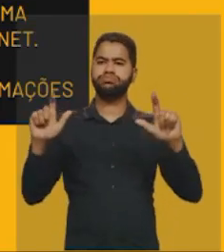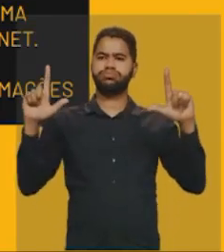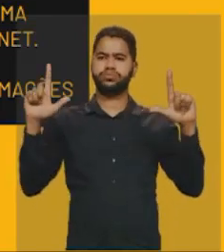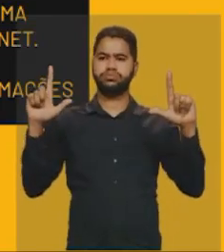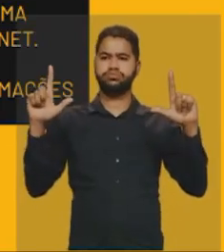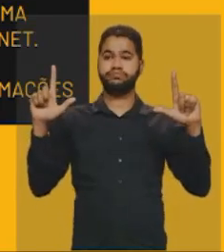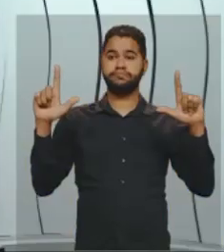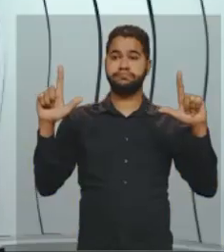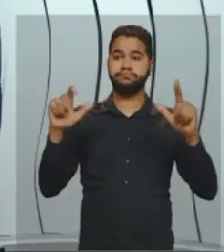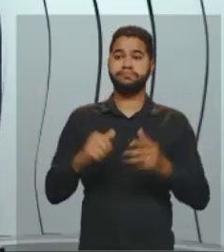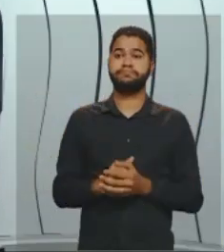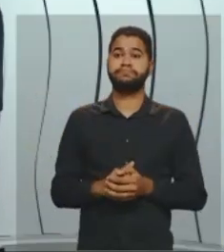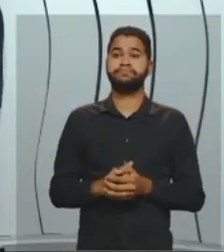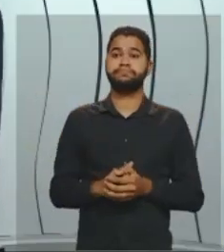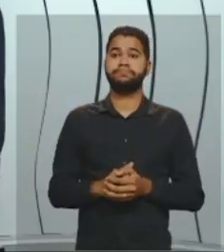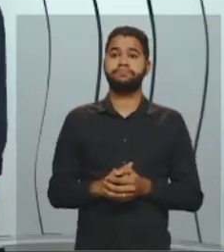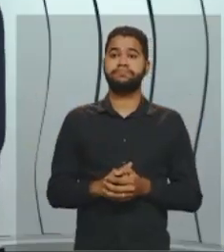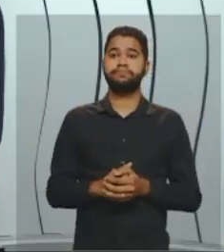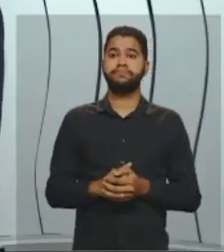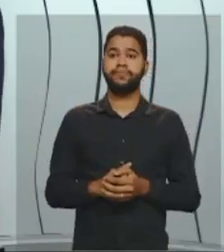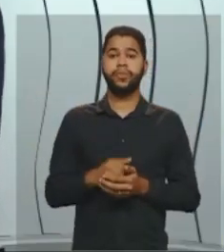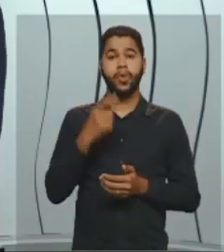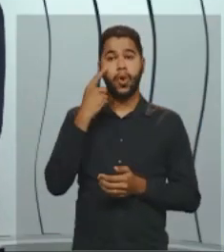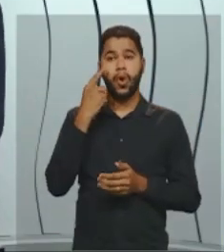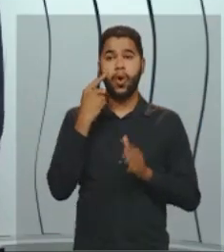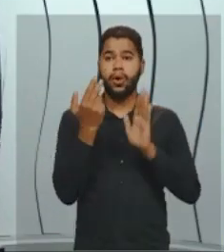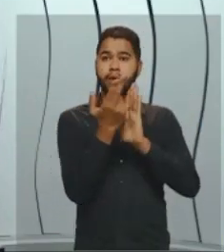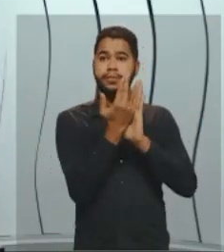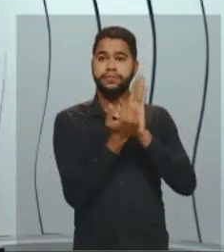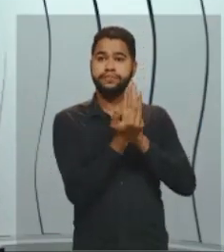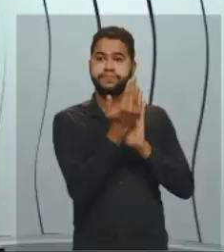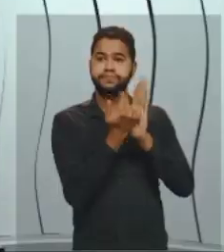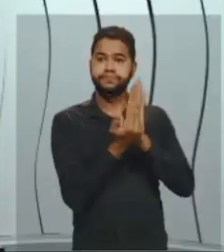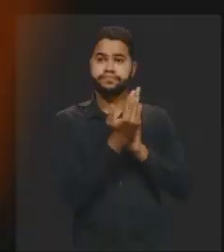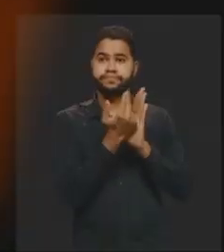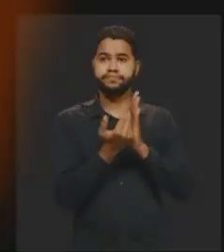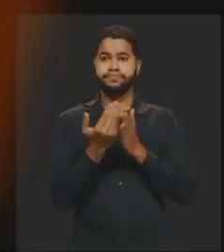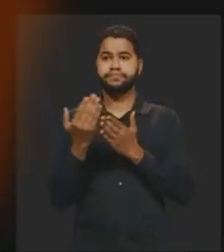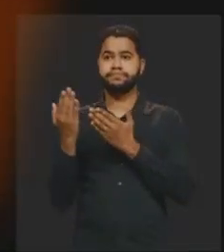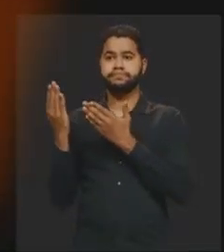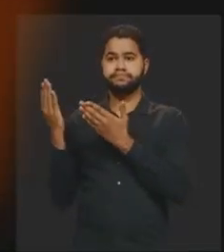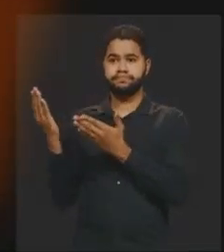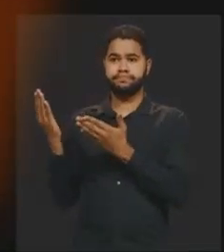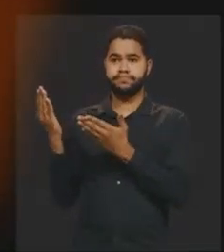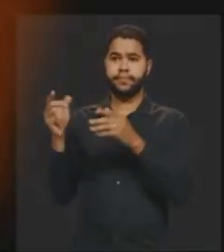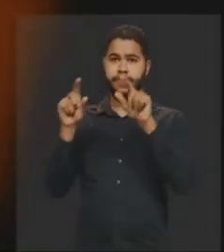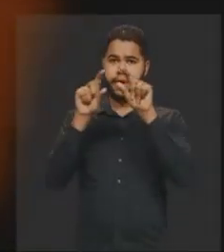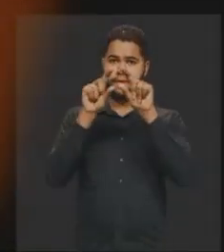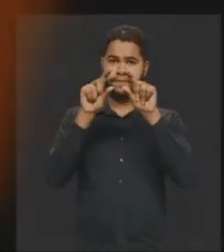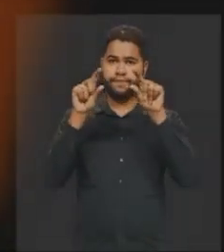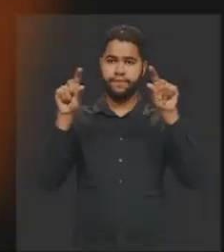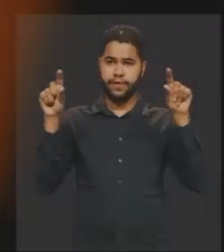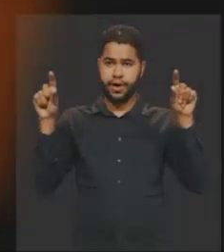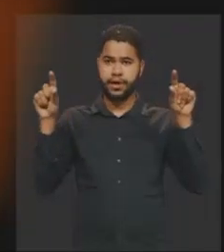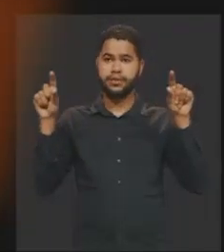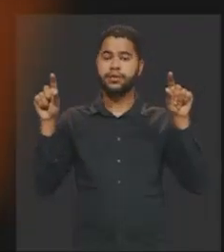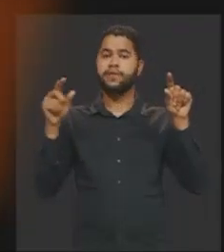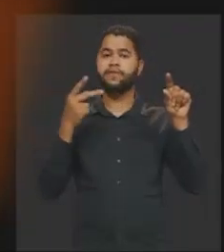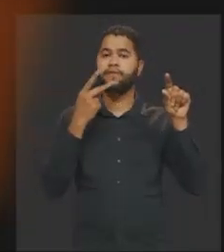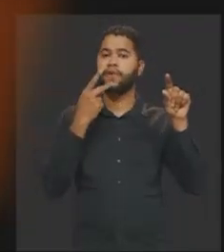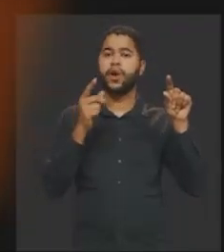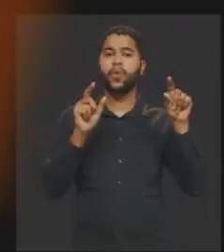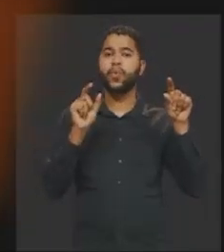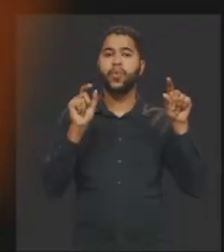pegar. A picture is worth 1,000 words. Essa frase aqui fala